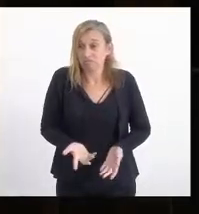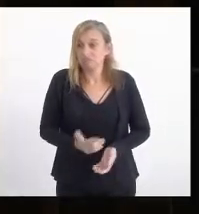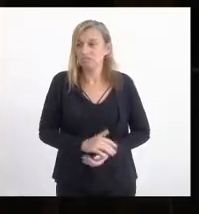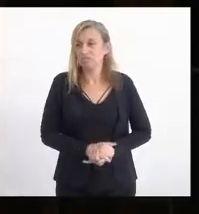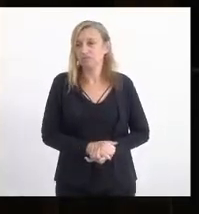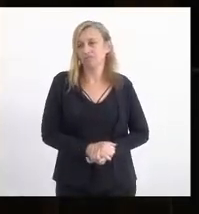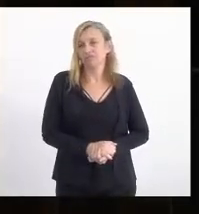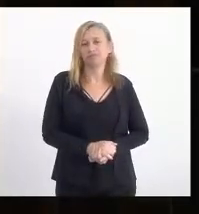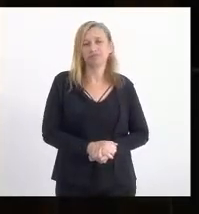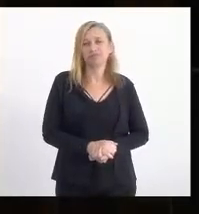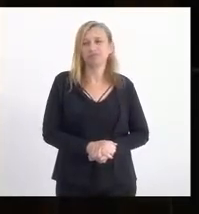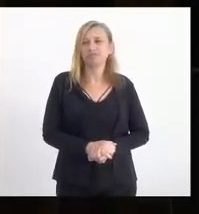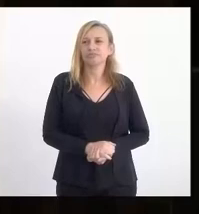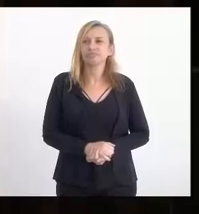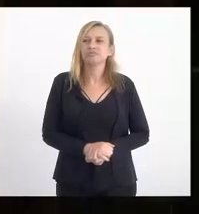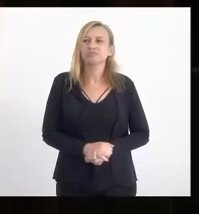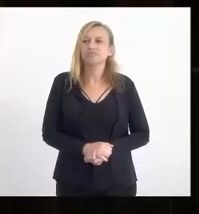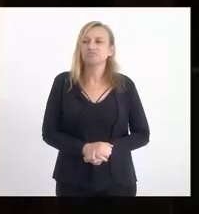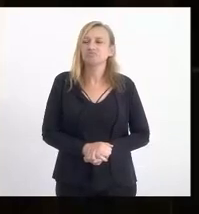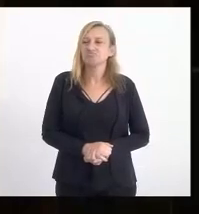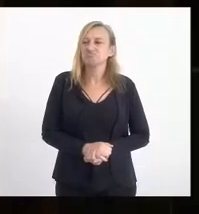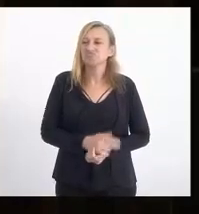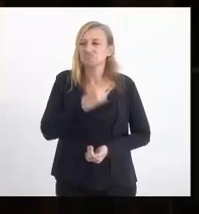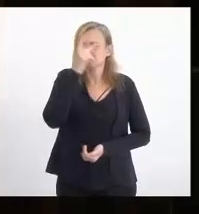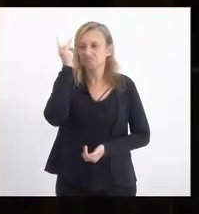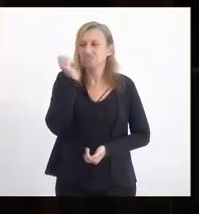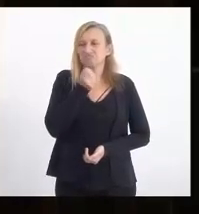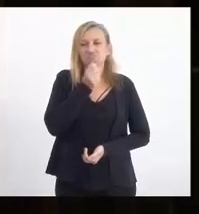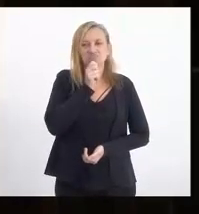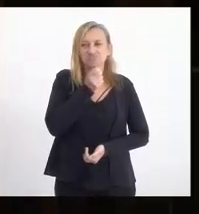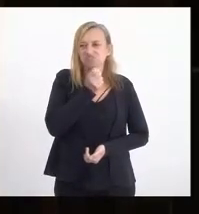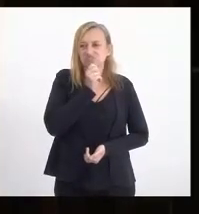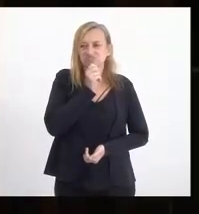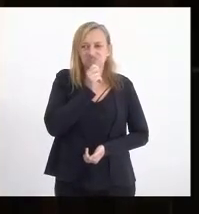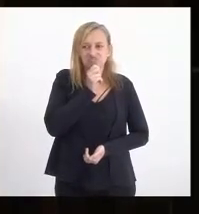E aí e ninguém vai